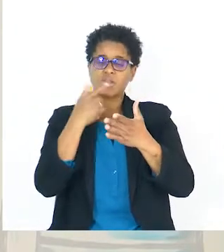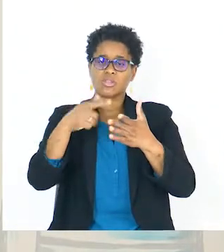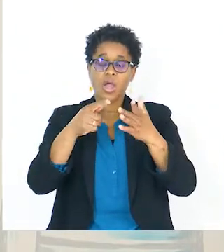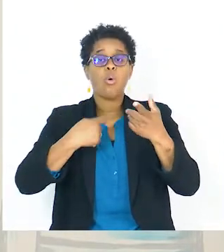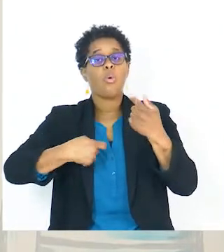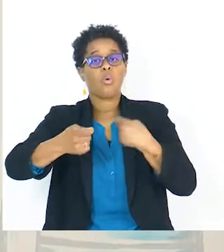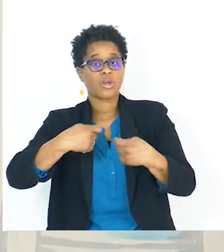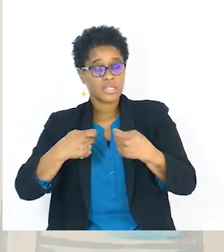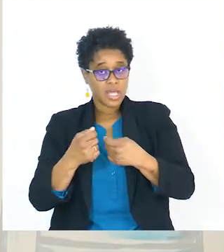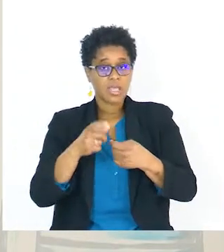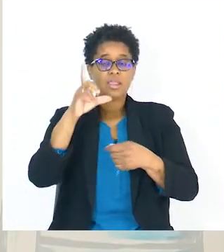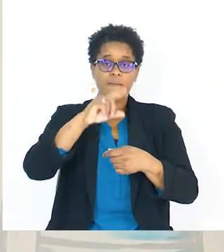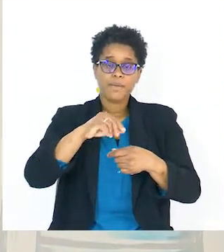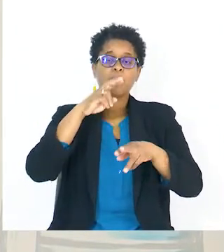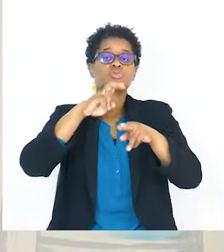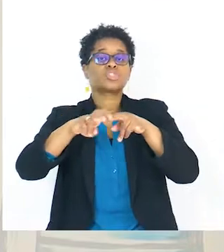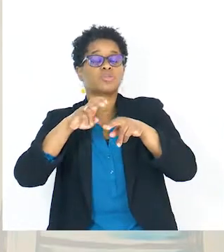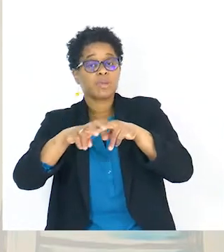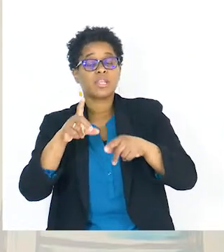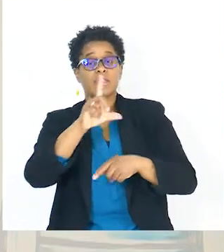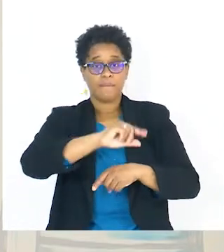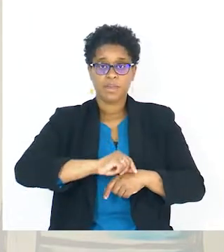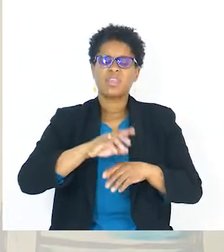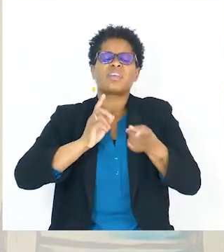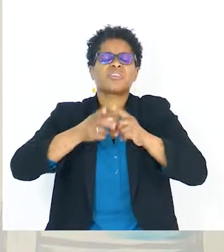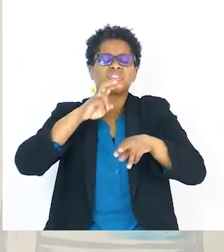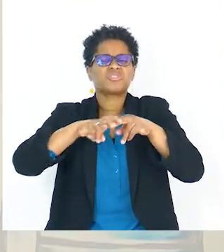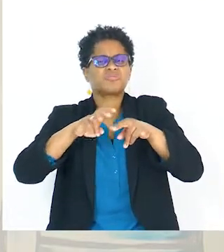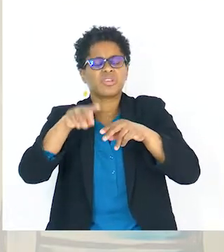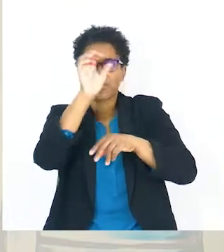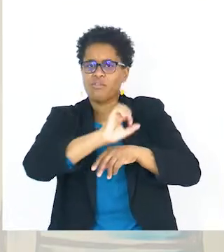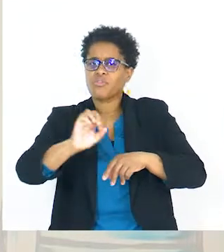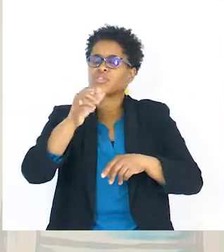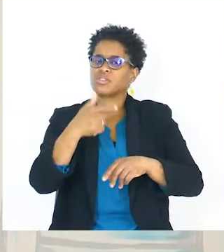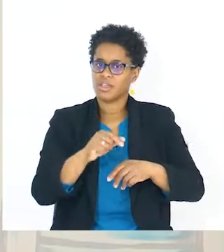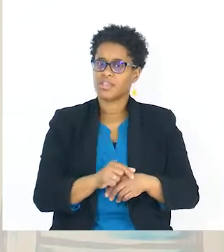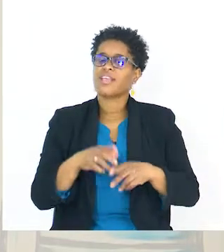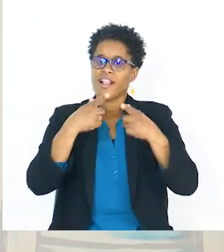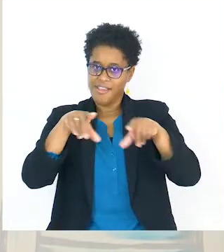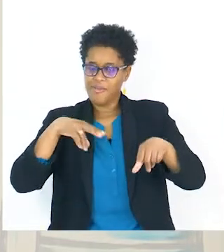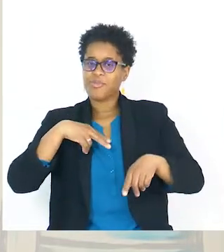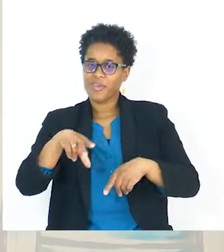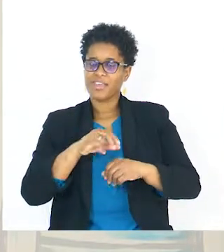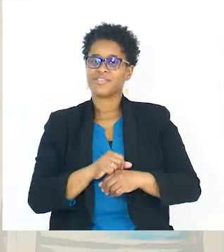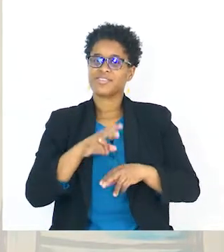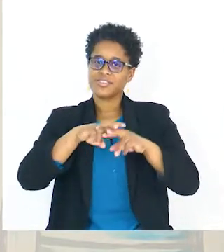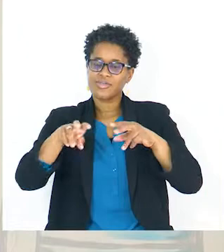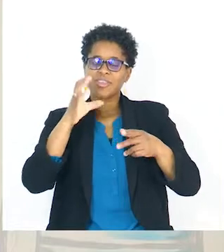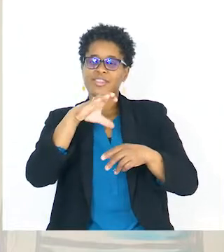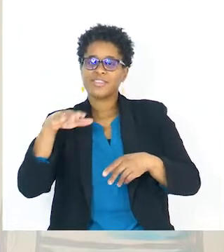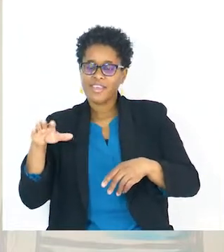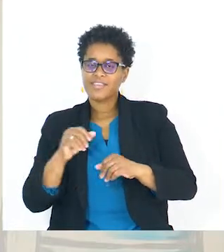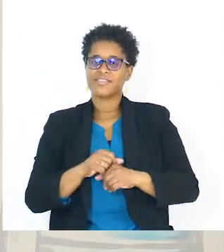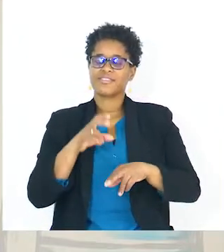está organizada e também por disciplinas. Que disciplinas que vocês têm? Tem língua portuguesa,